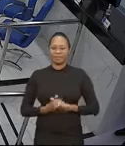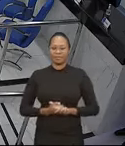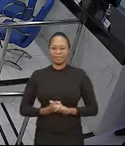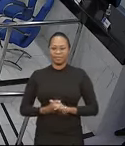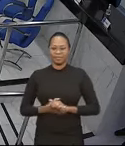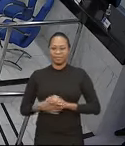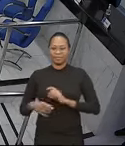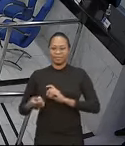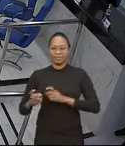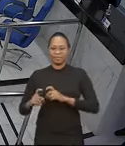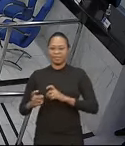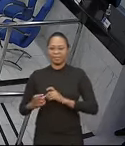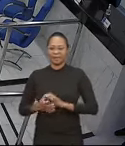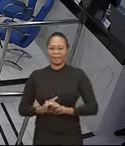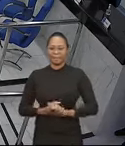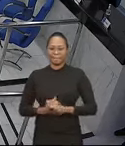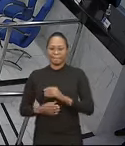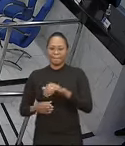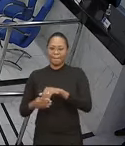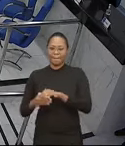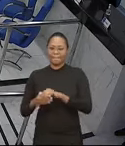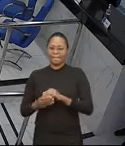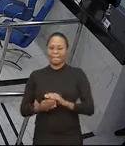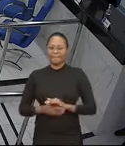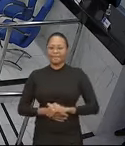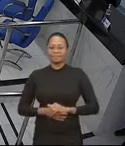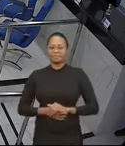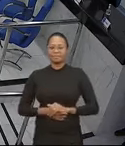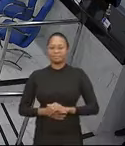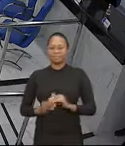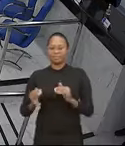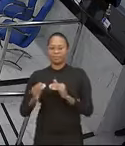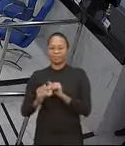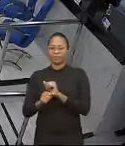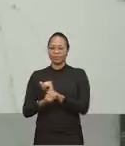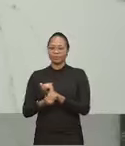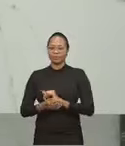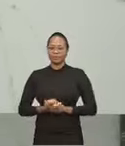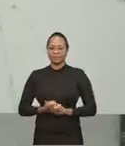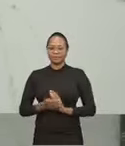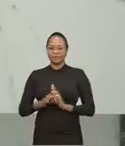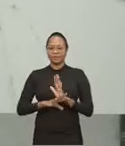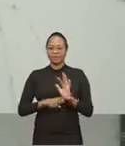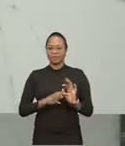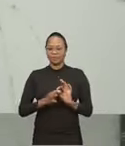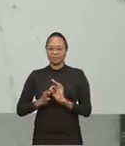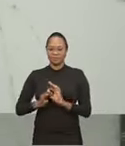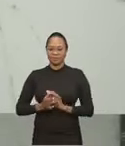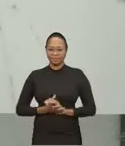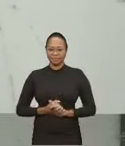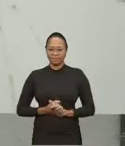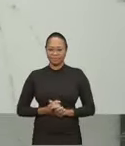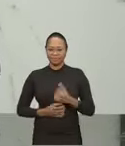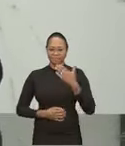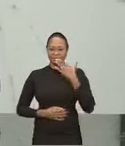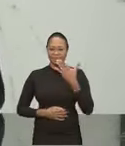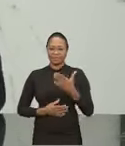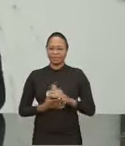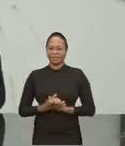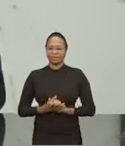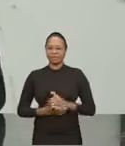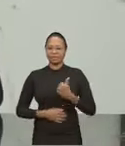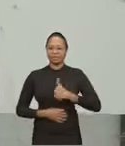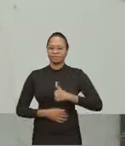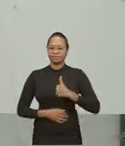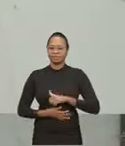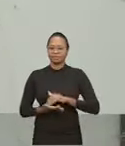Em discussão, em votação. Em concorda, permaneça como está. Aprovado por unanimidade. Solicito do primeiro